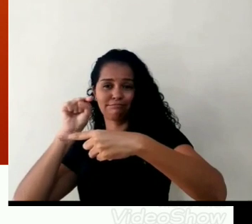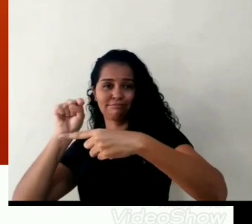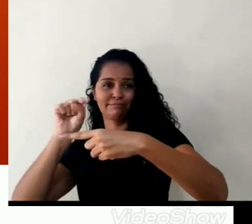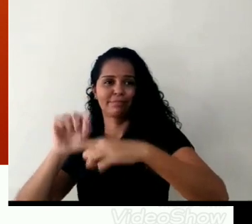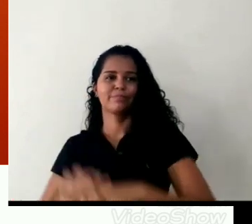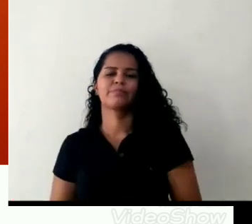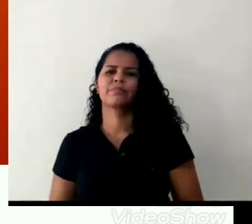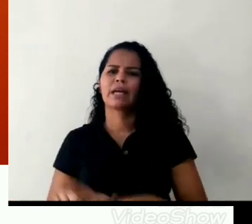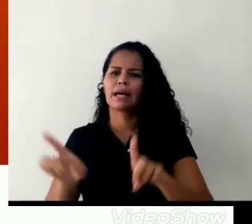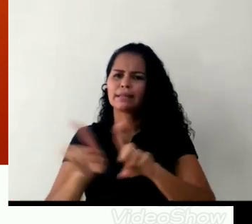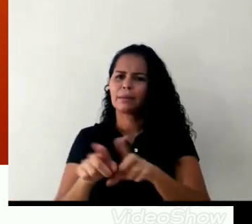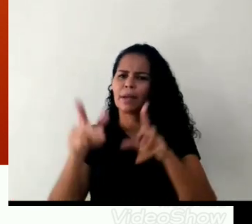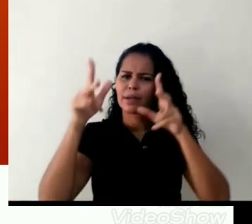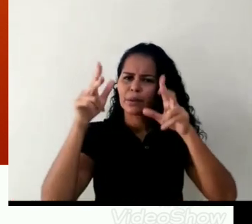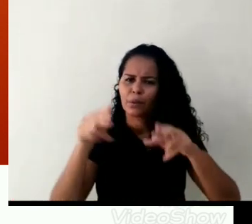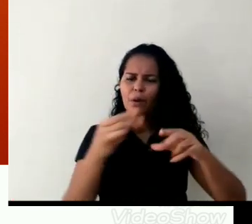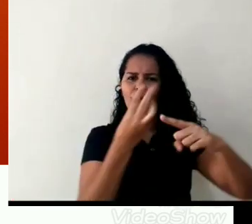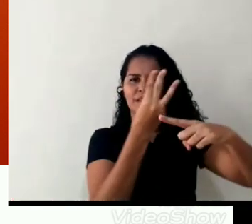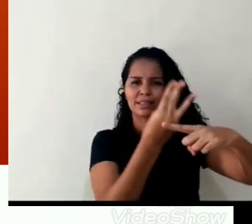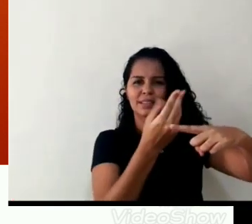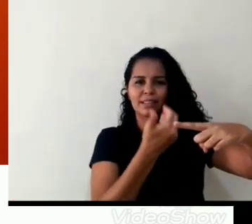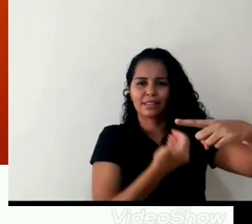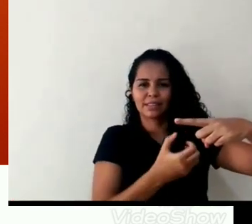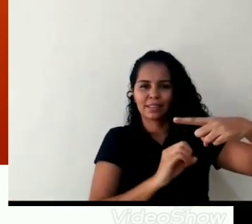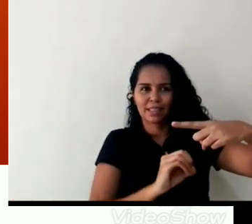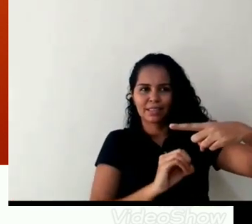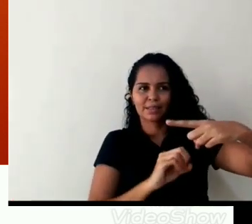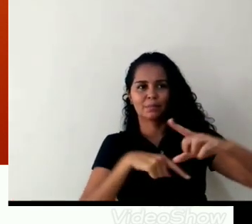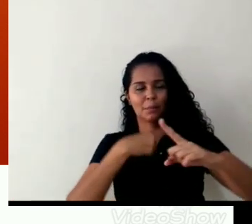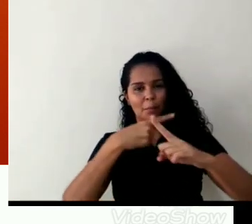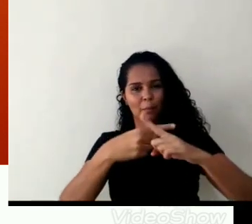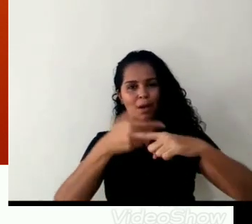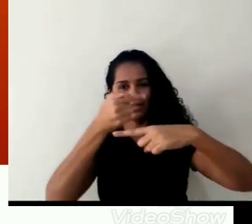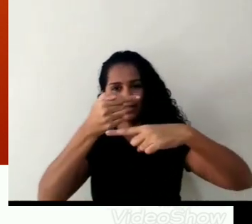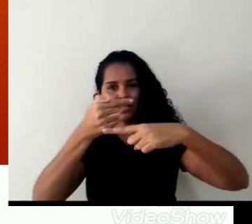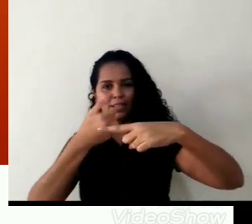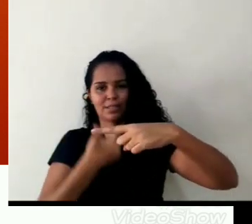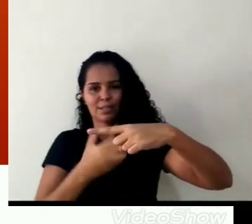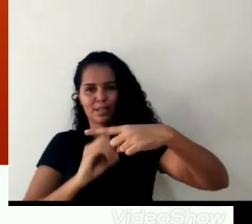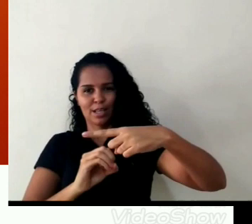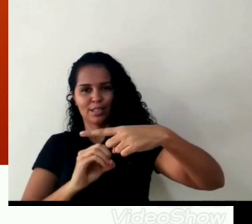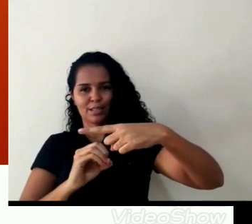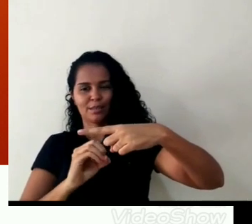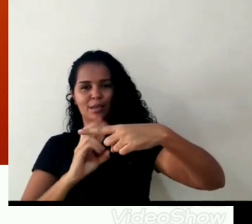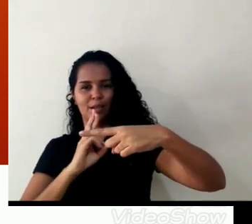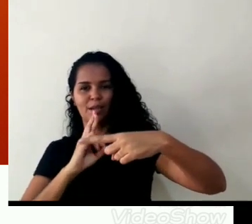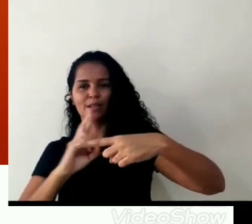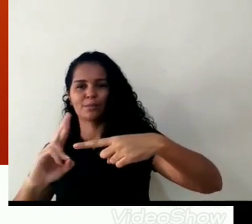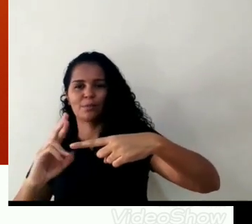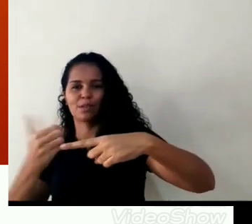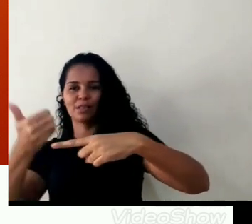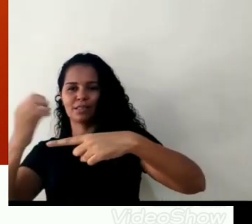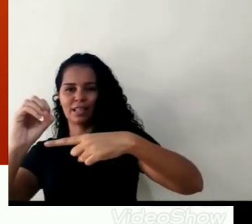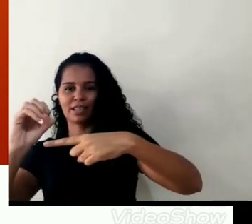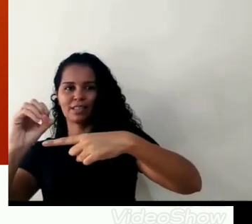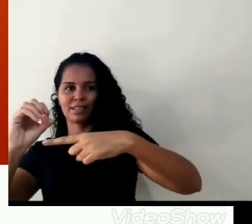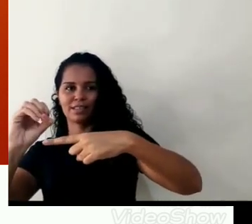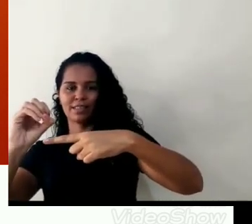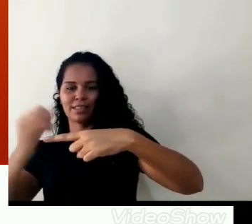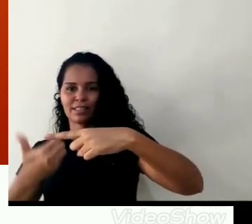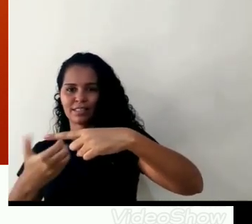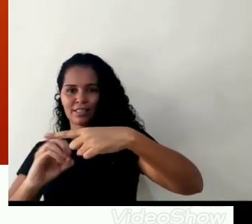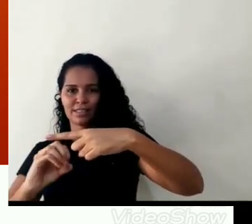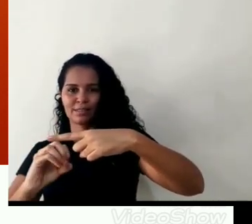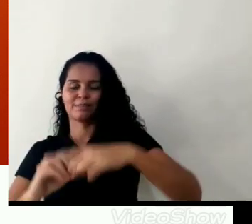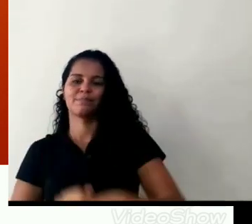basta somar 3 com 7, que você vai obter 10 décimos. Nesse caso, a interpretação é que eu peguei algo que estava